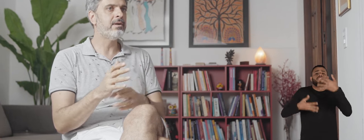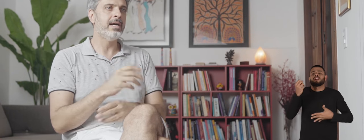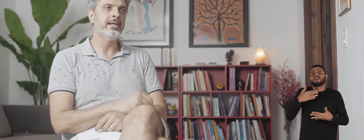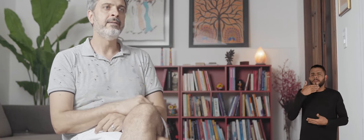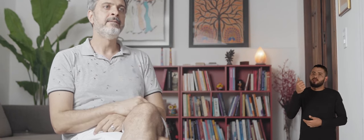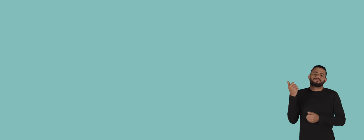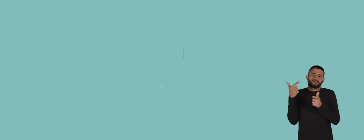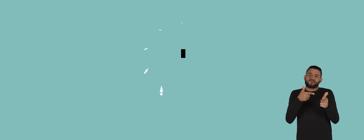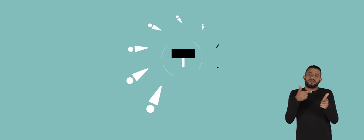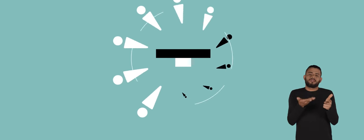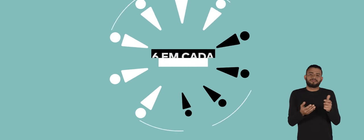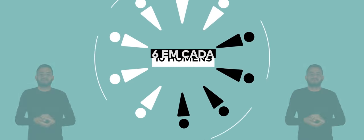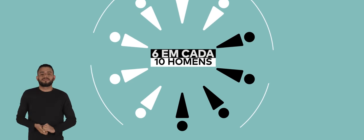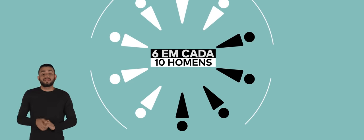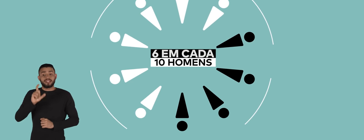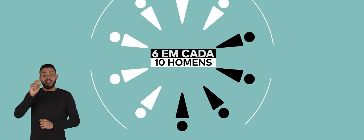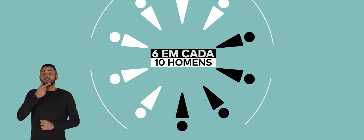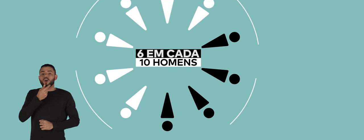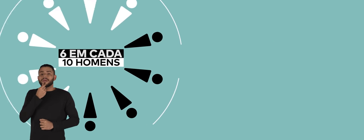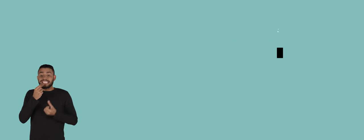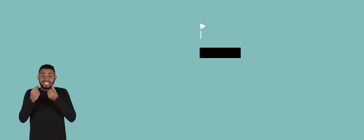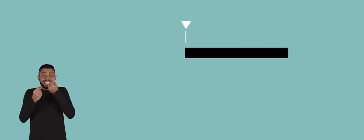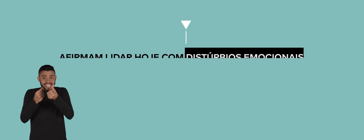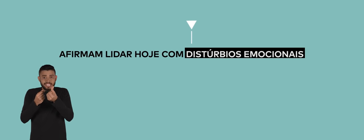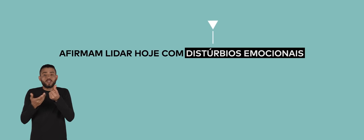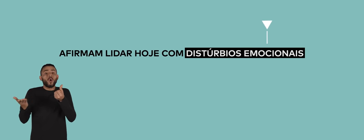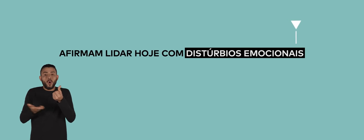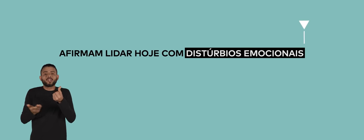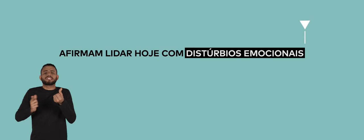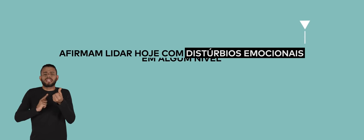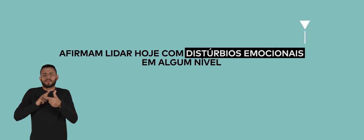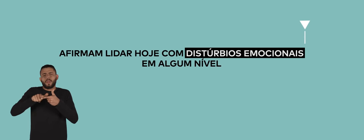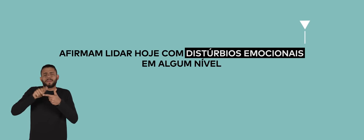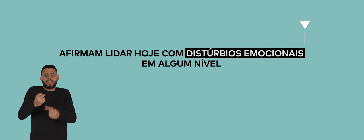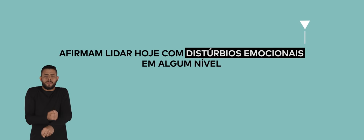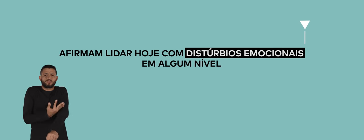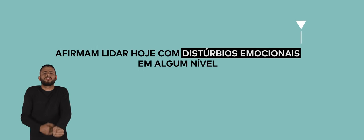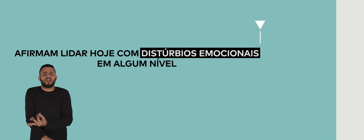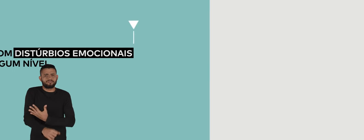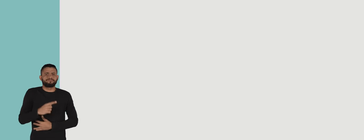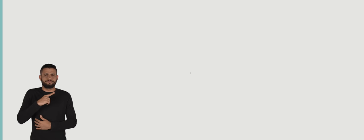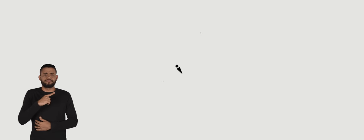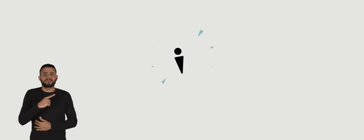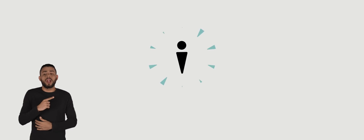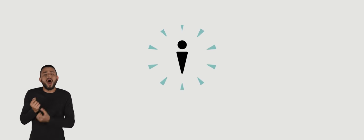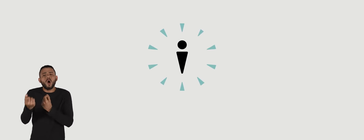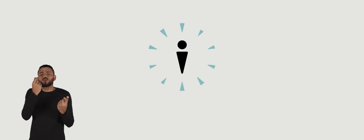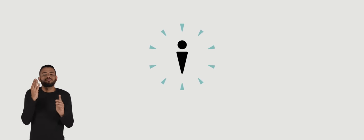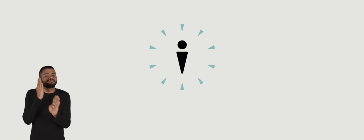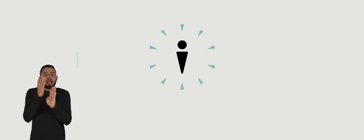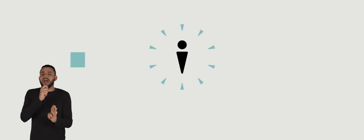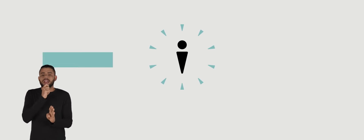sacanear o cara. Gráficos animados. Seis em cada dez homens afirmam lidar hoje com distúrbios emocionais em algum nível. Muitos ainda não